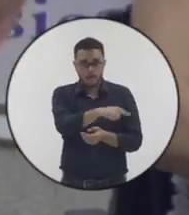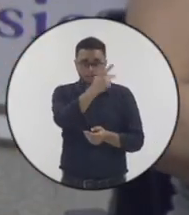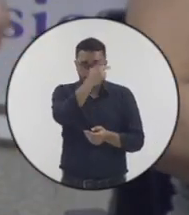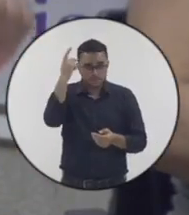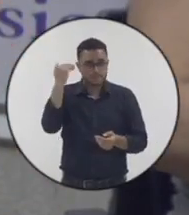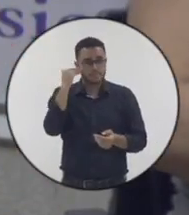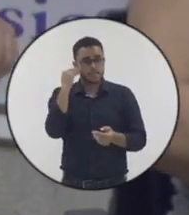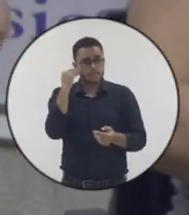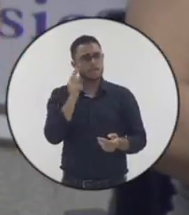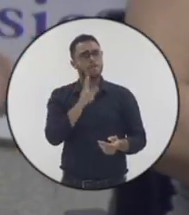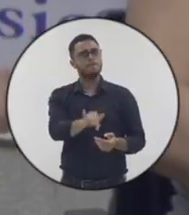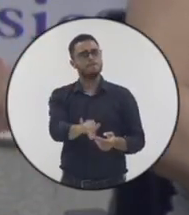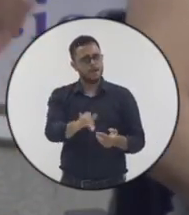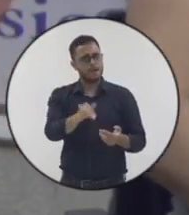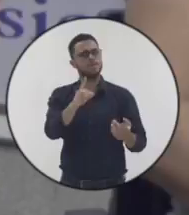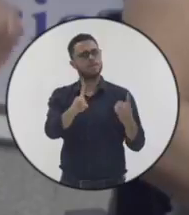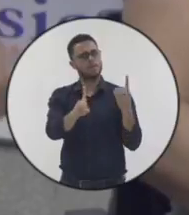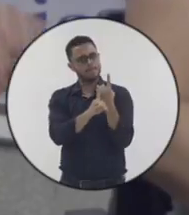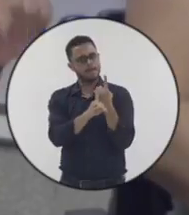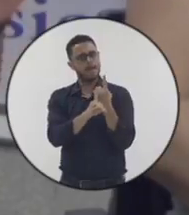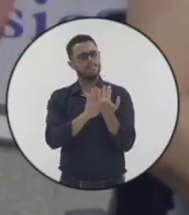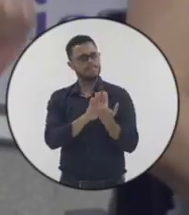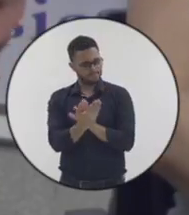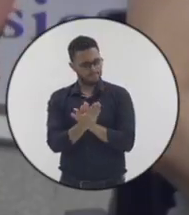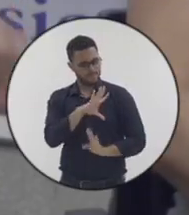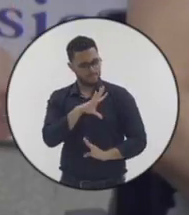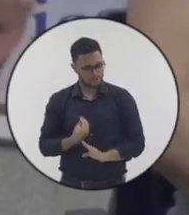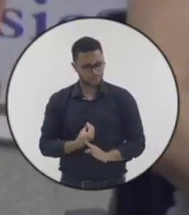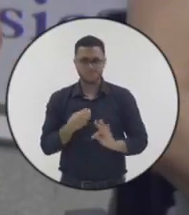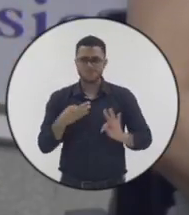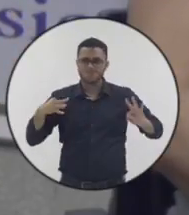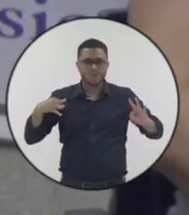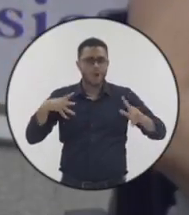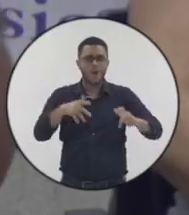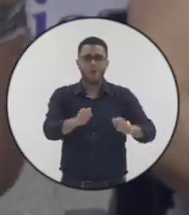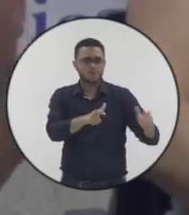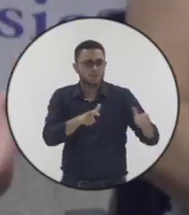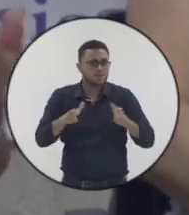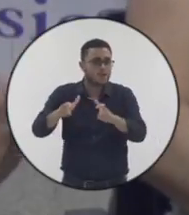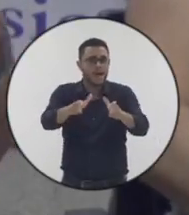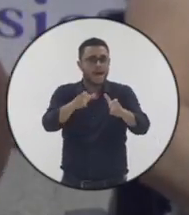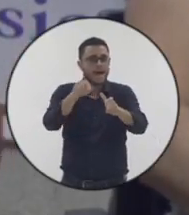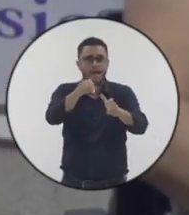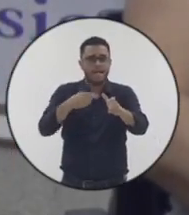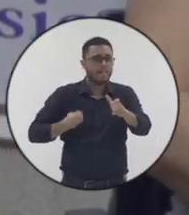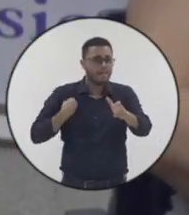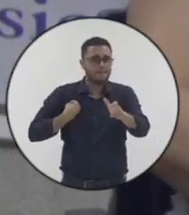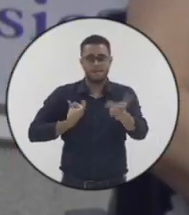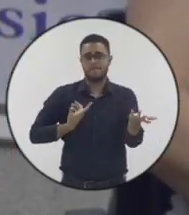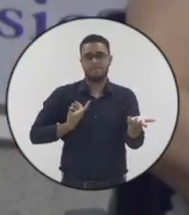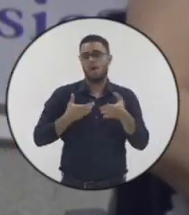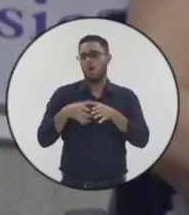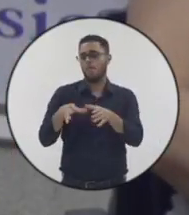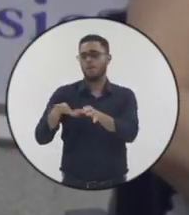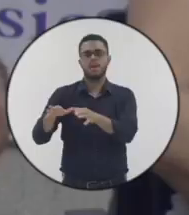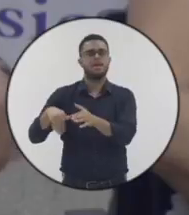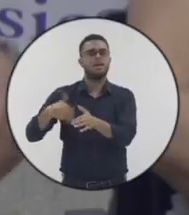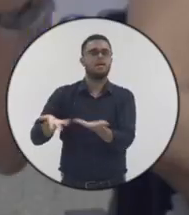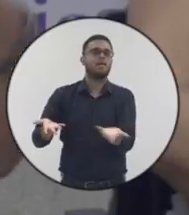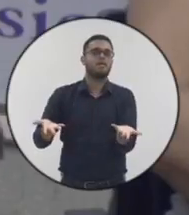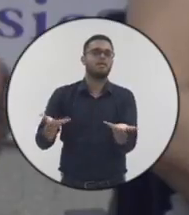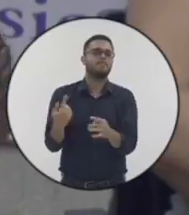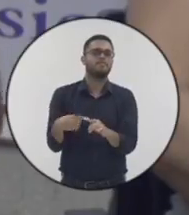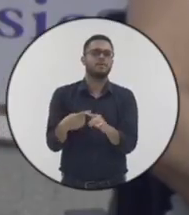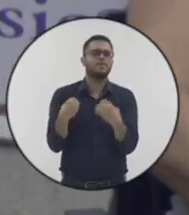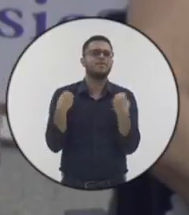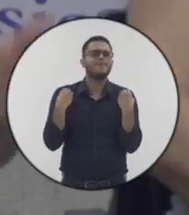encontrar travestis e transexuais em todos os espaços que elas encontrarem ou tiverem dentro desse social daqui para frente. Porque não